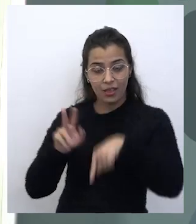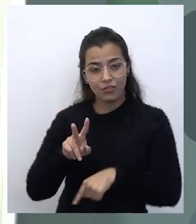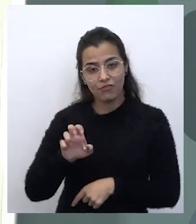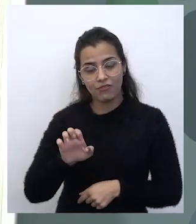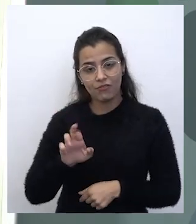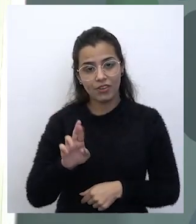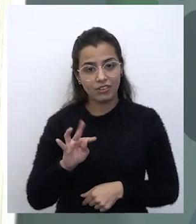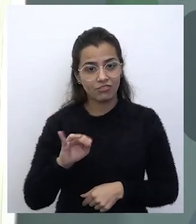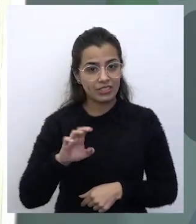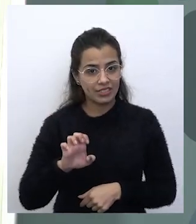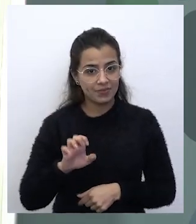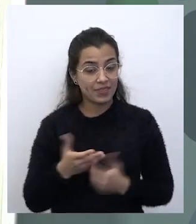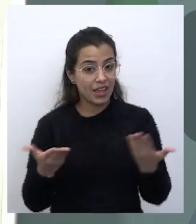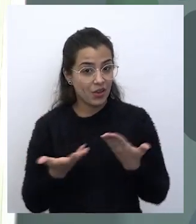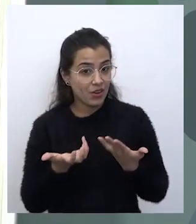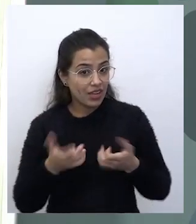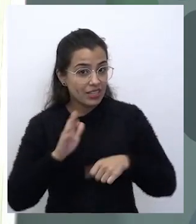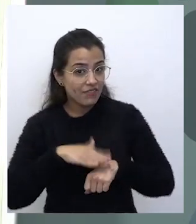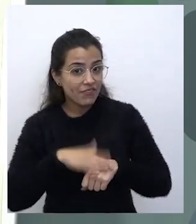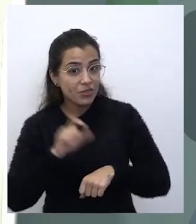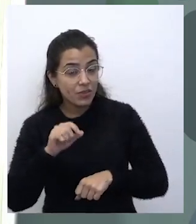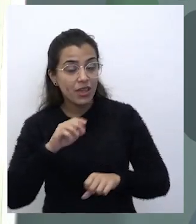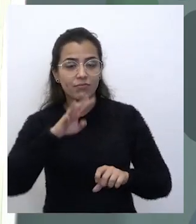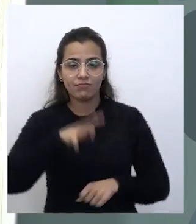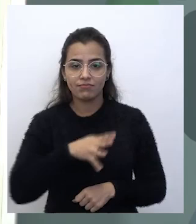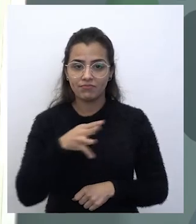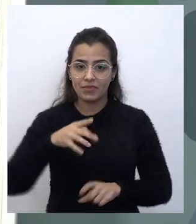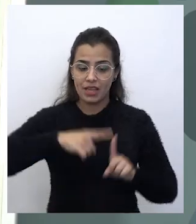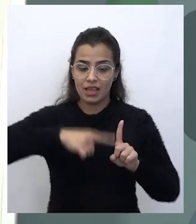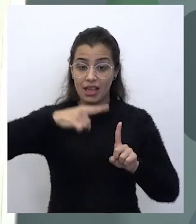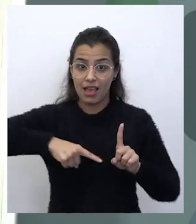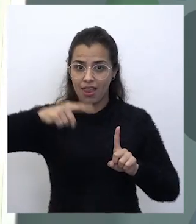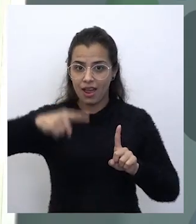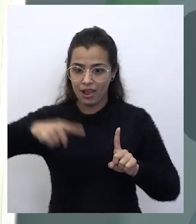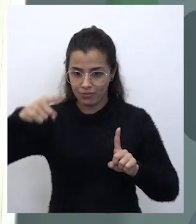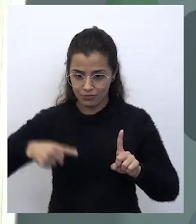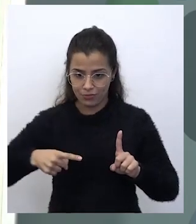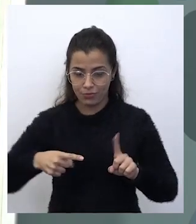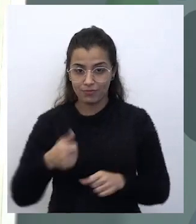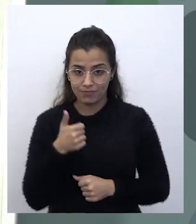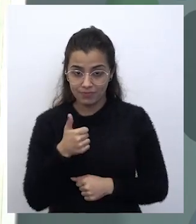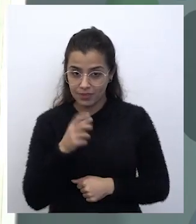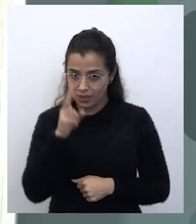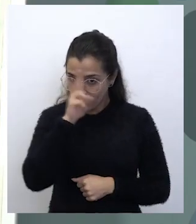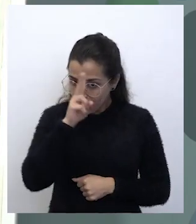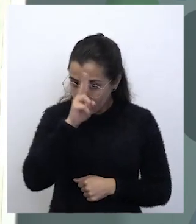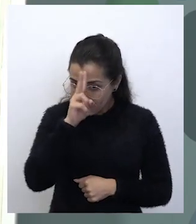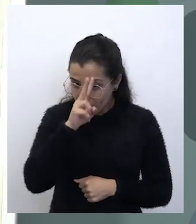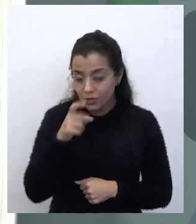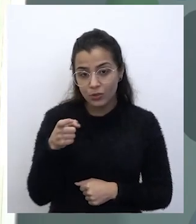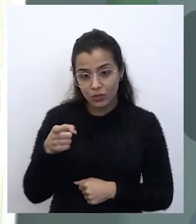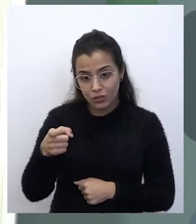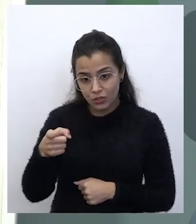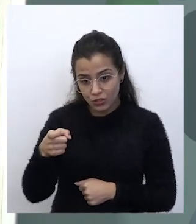quero que vocês façam agora? Construir o gráfico. Como? Marcando estes pontos no plano cartesiano. Lembrando, olha, para o x a gente vai ter um